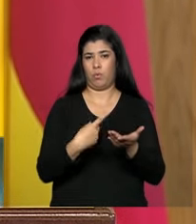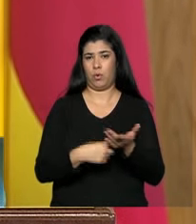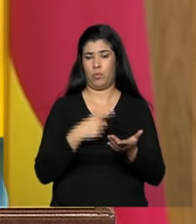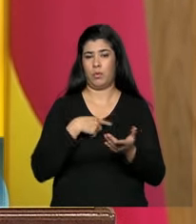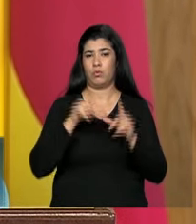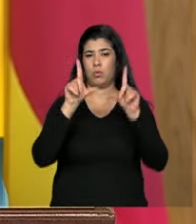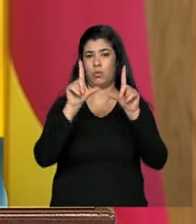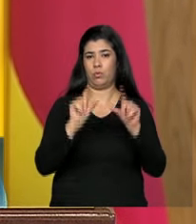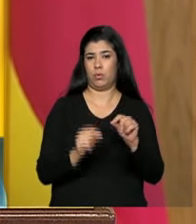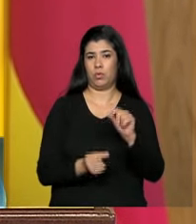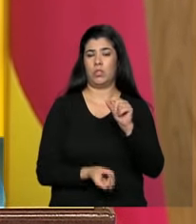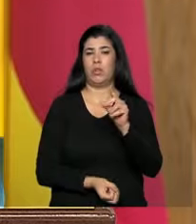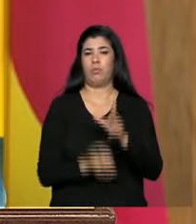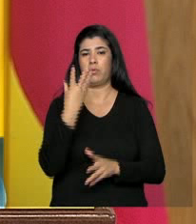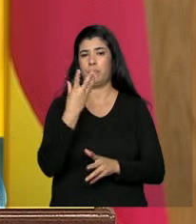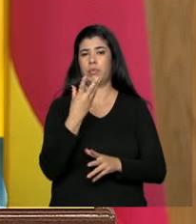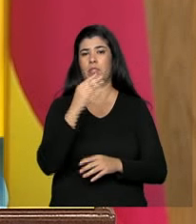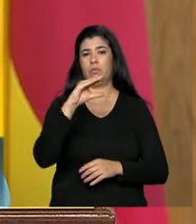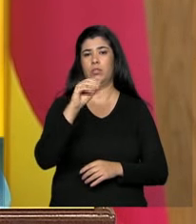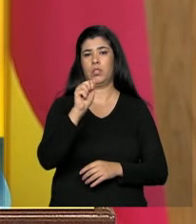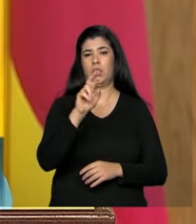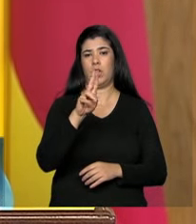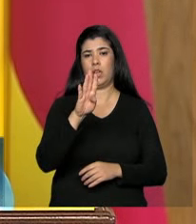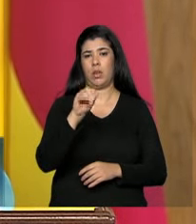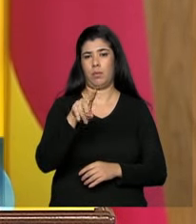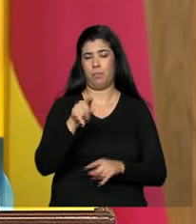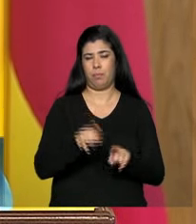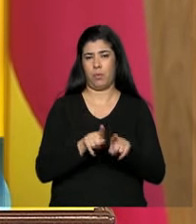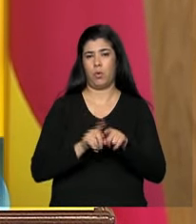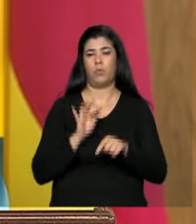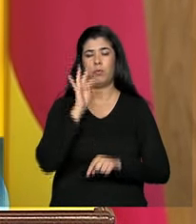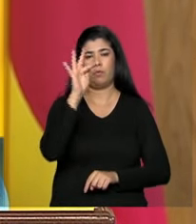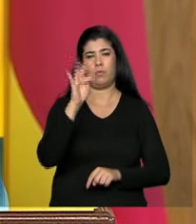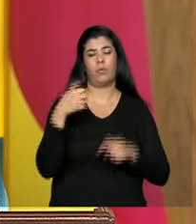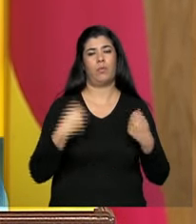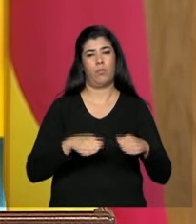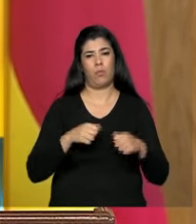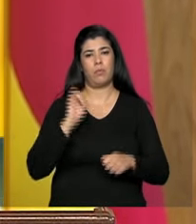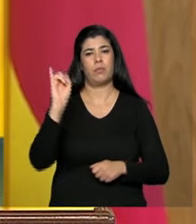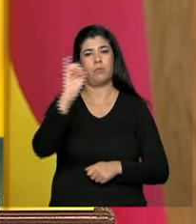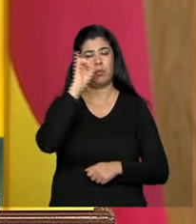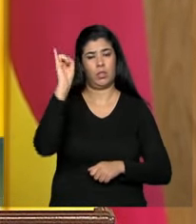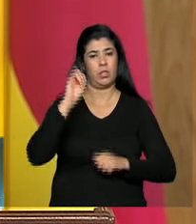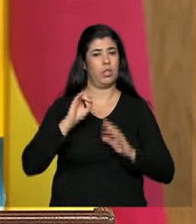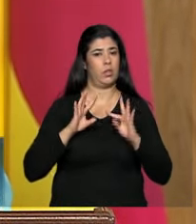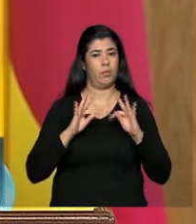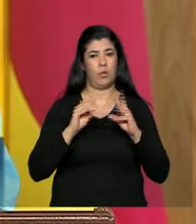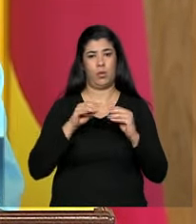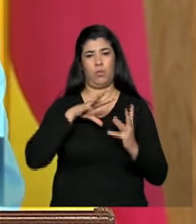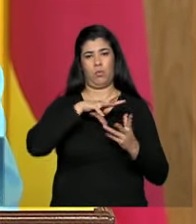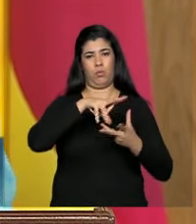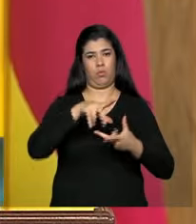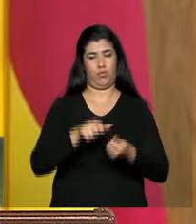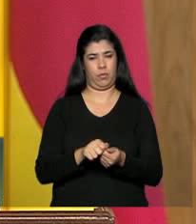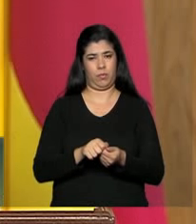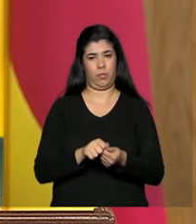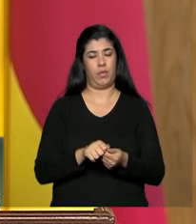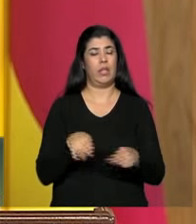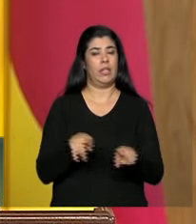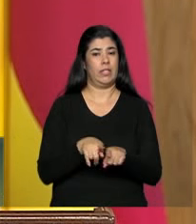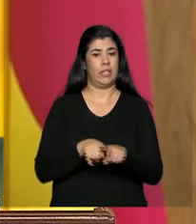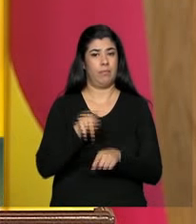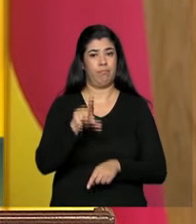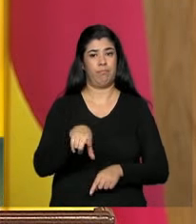2100 é algo muito importante e relevante para todo o planeta. Gostaria de destacar